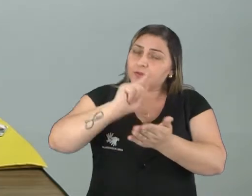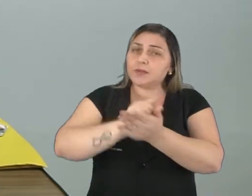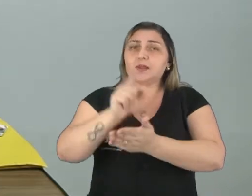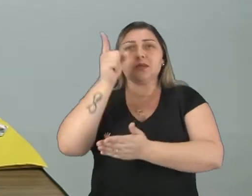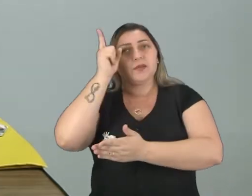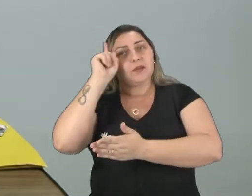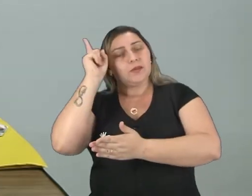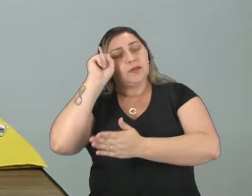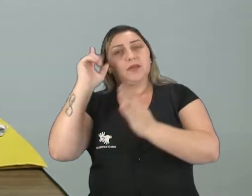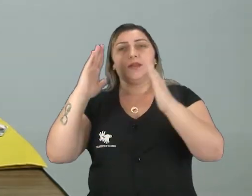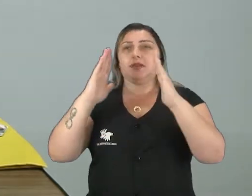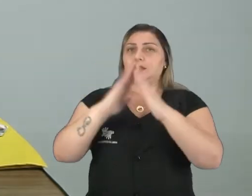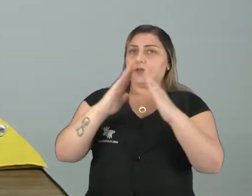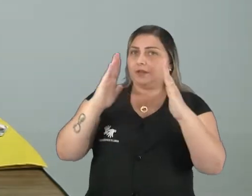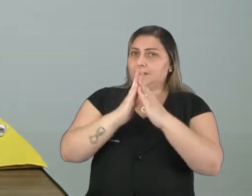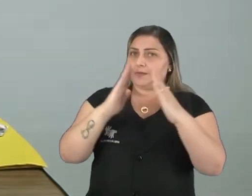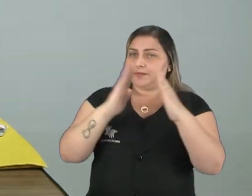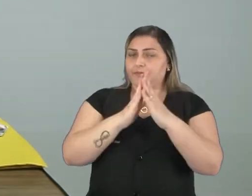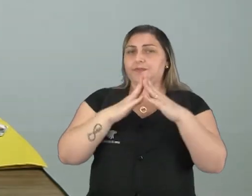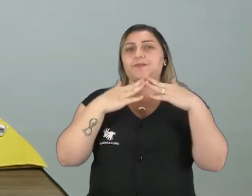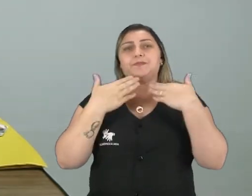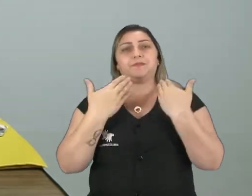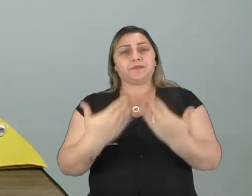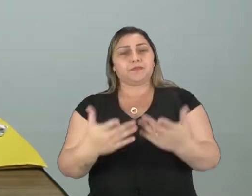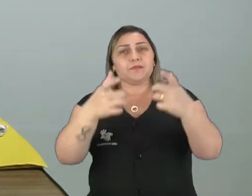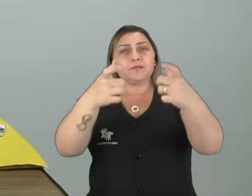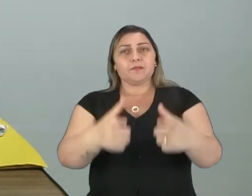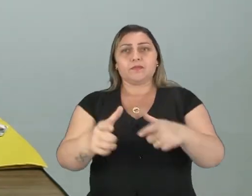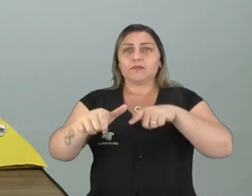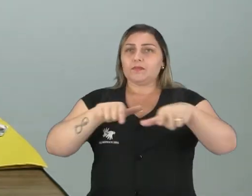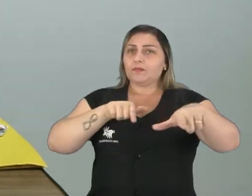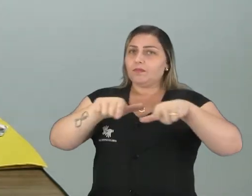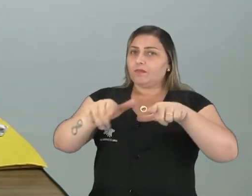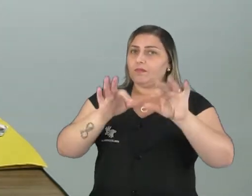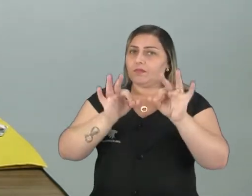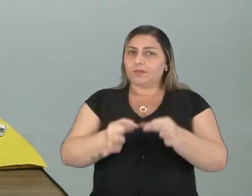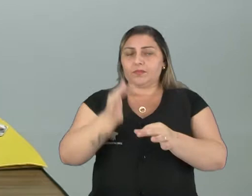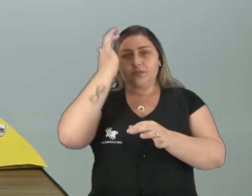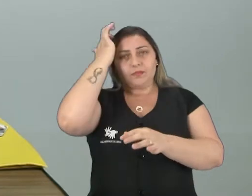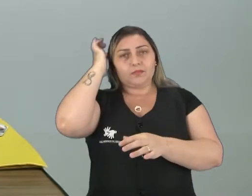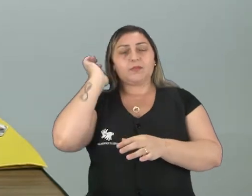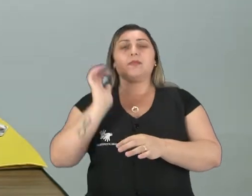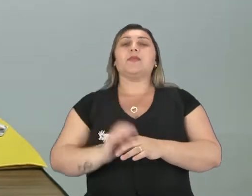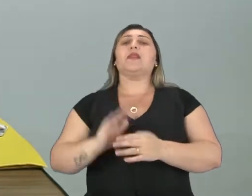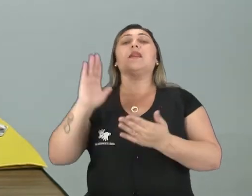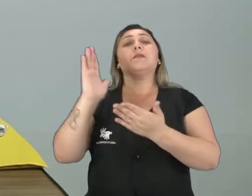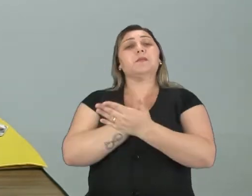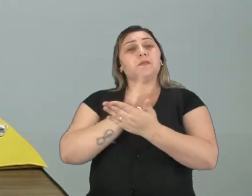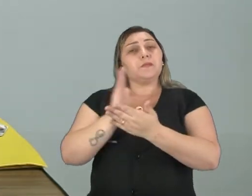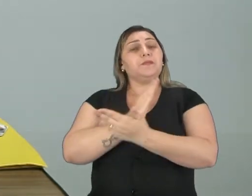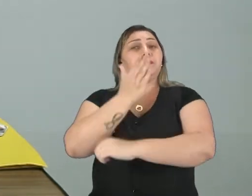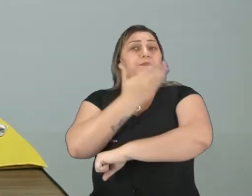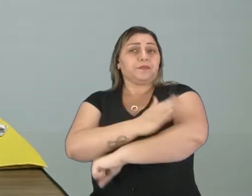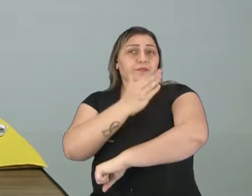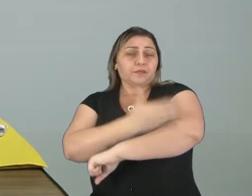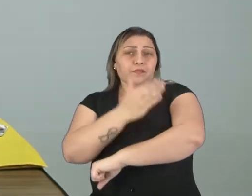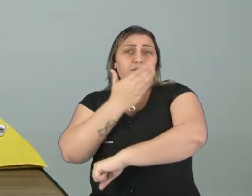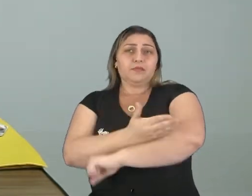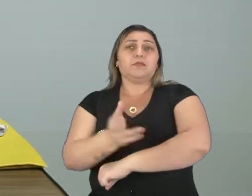diária da nossa casa, da nossa residência, do nosso local de trabalho, certo? Então, essas são algumas práticas